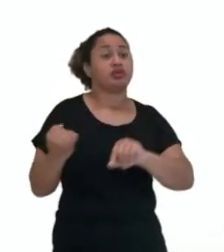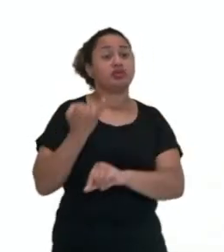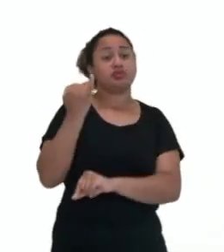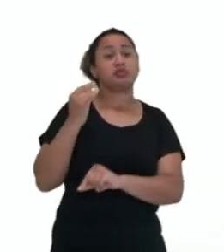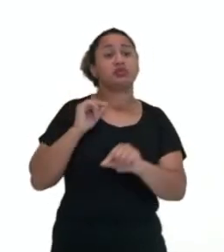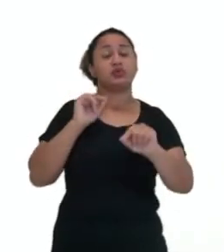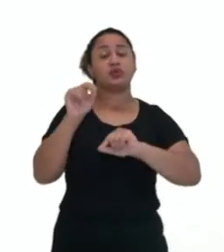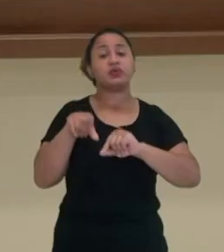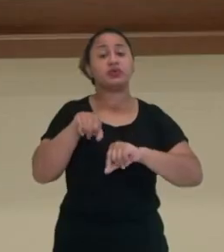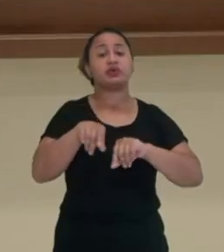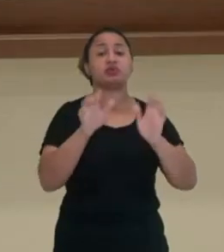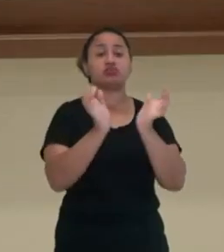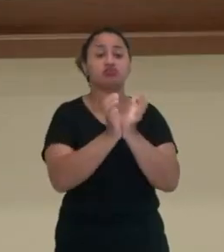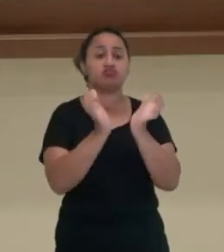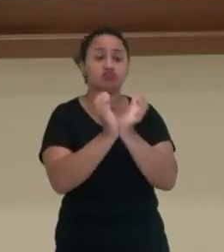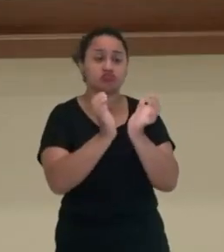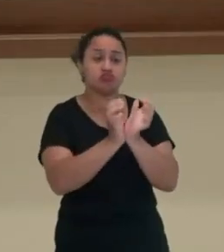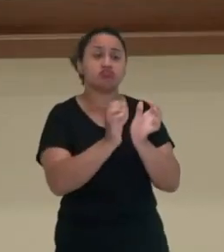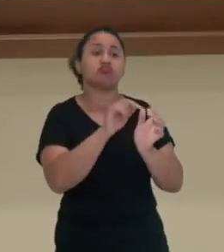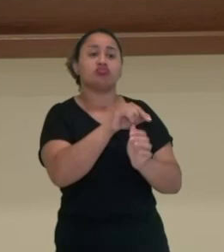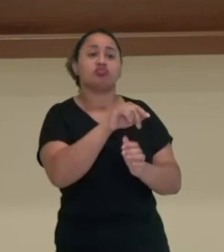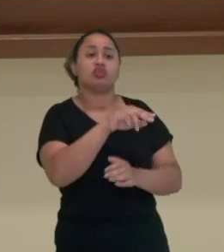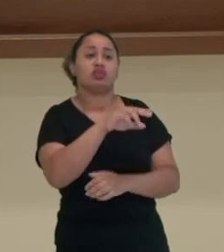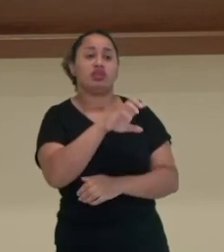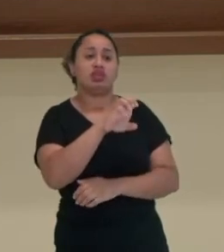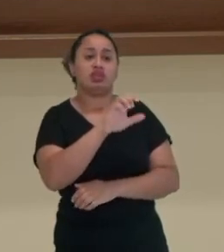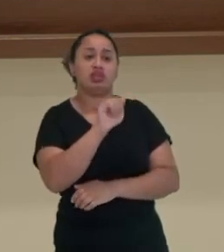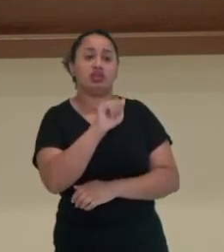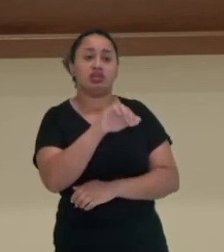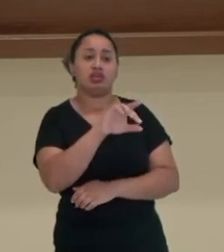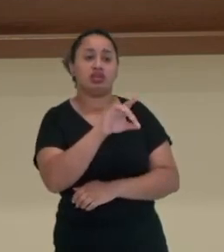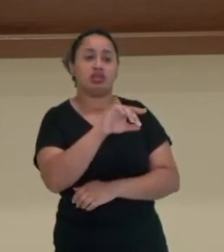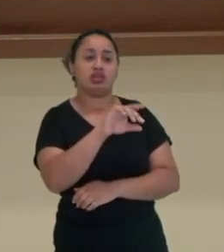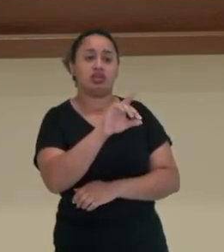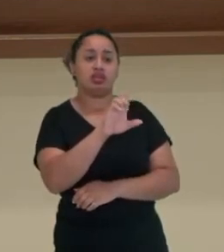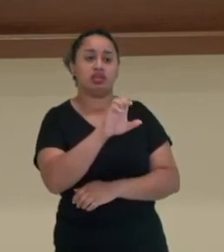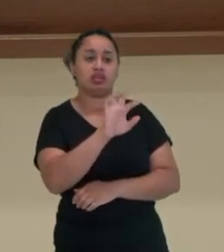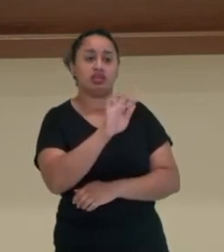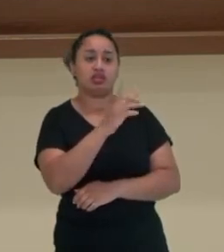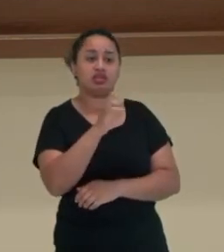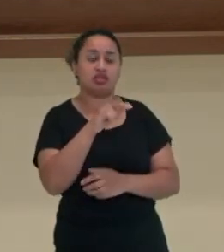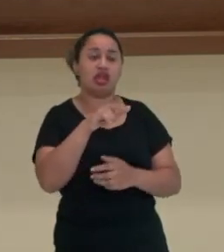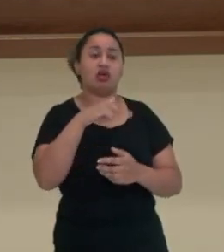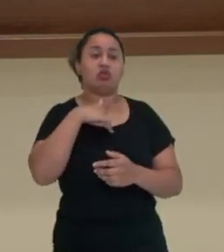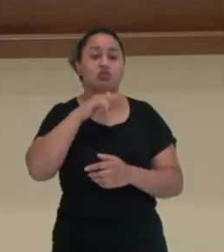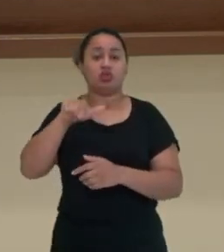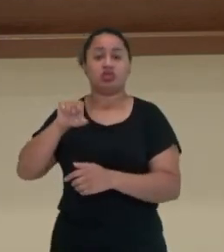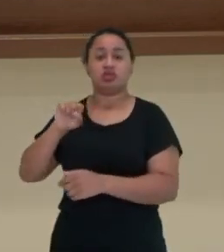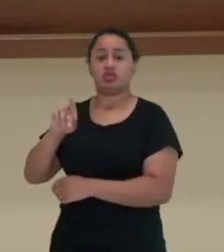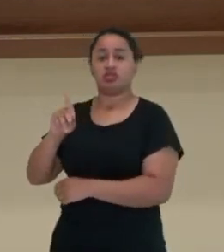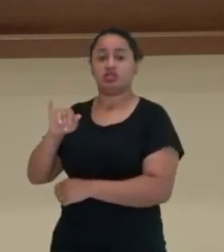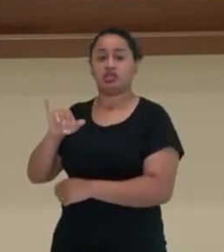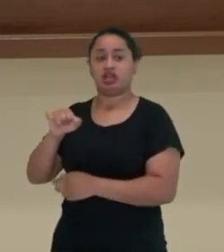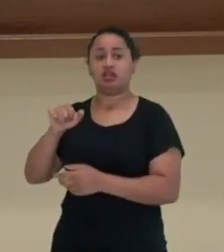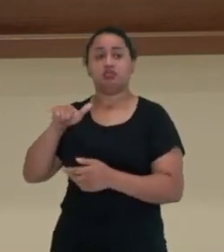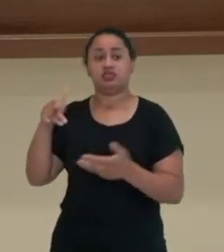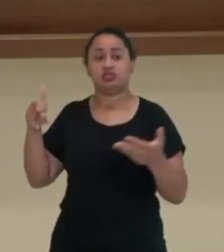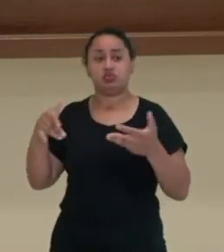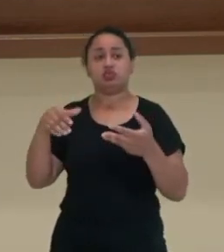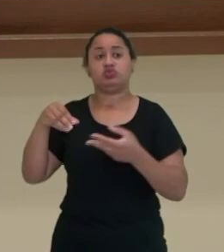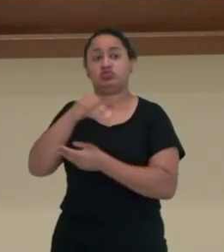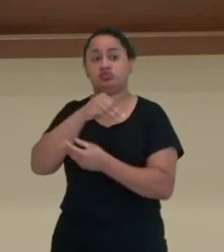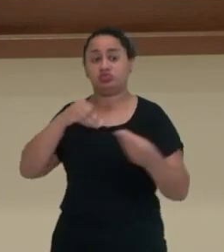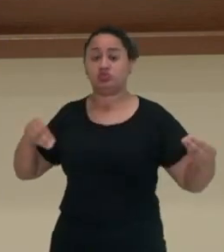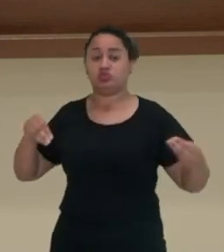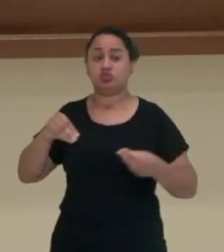a espécie Homo neanderthalensis com a sapiens se cruzaram, tá? E 4% da população europeia possui